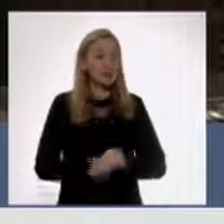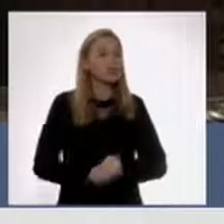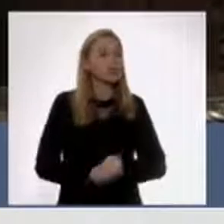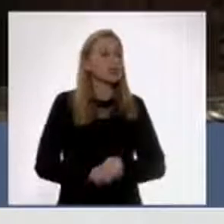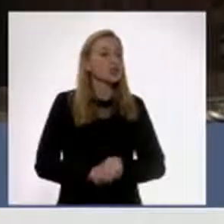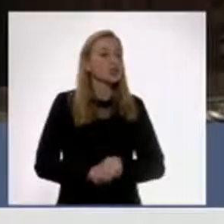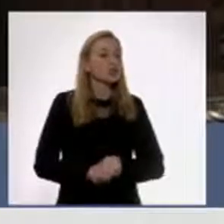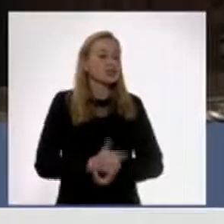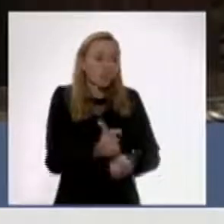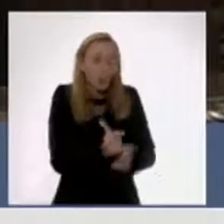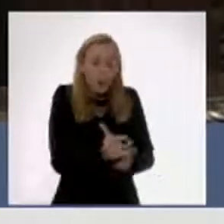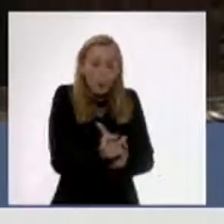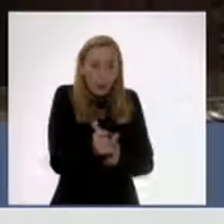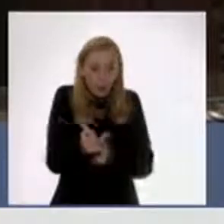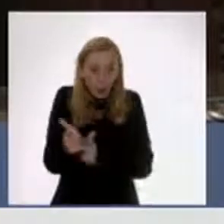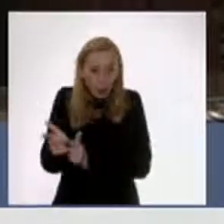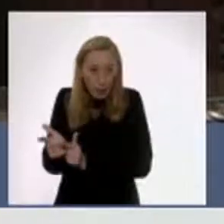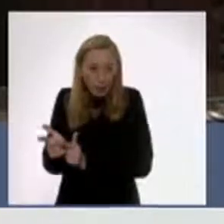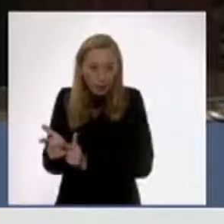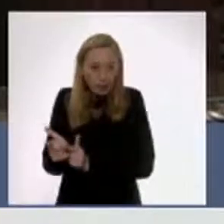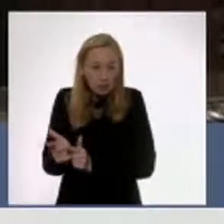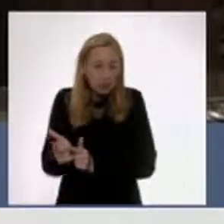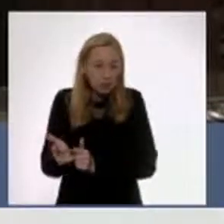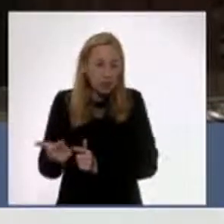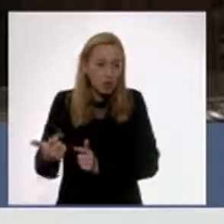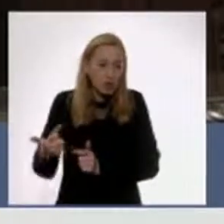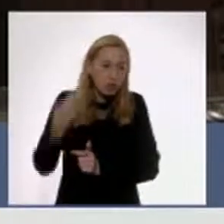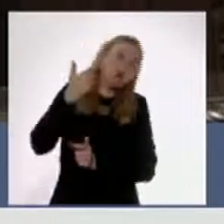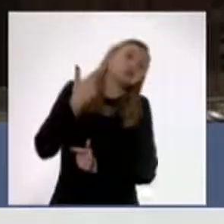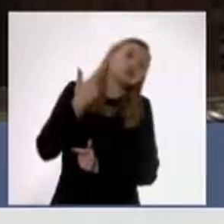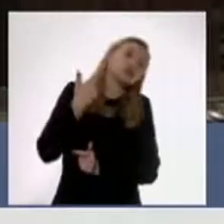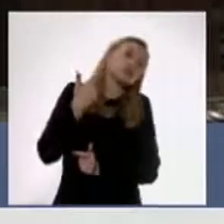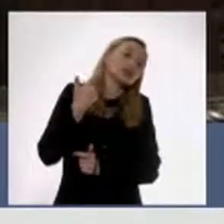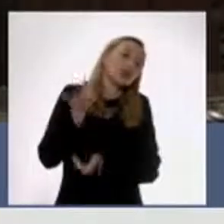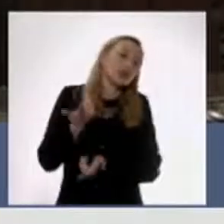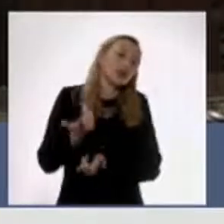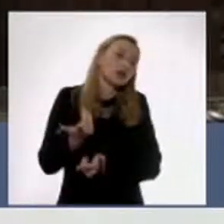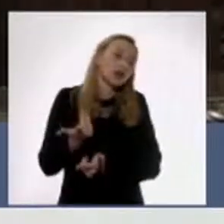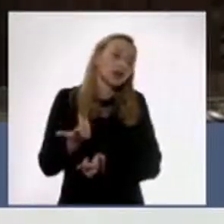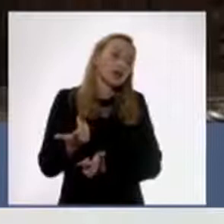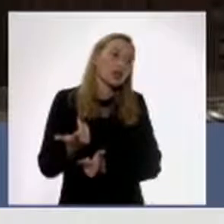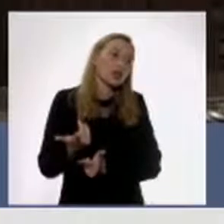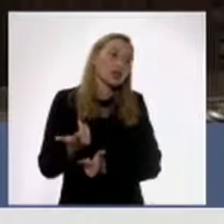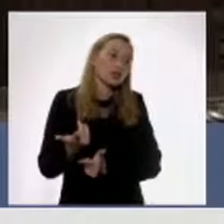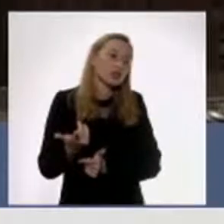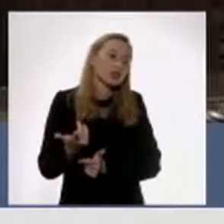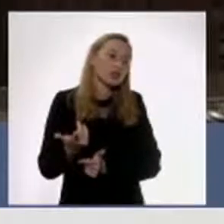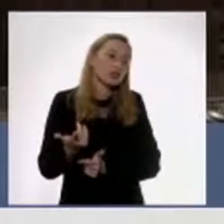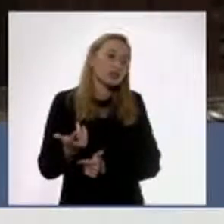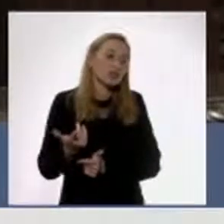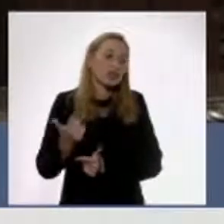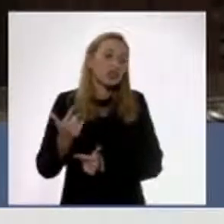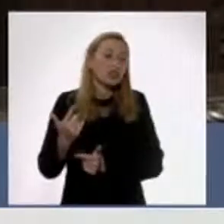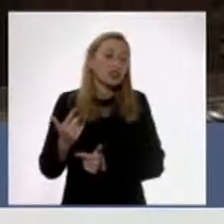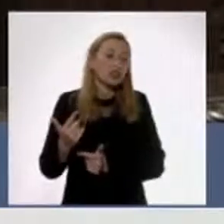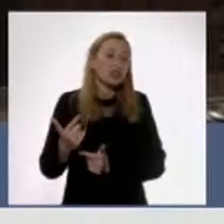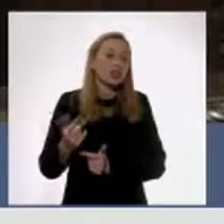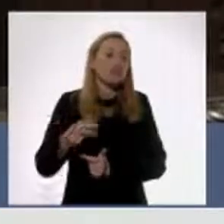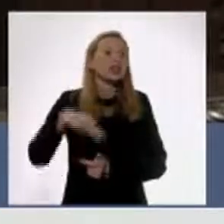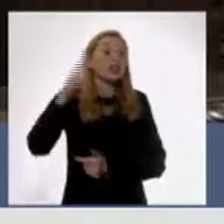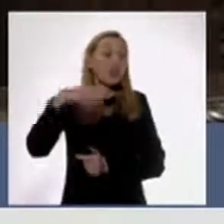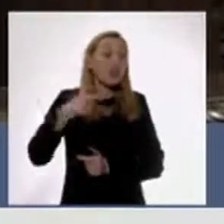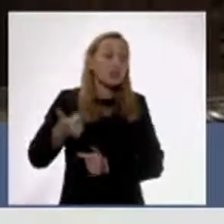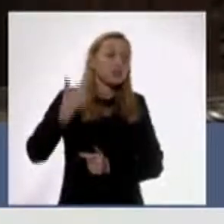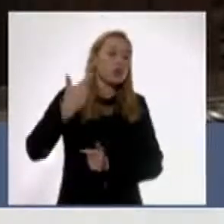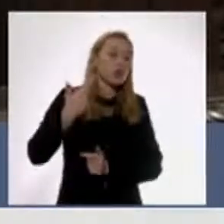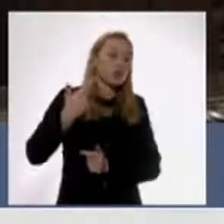de que os tiros que o atingiram vieram da parte superior da